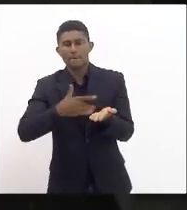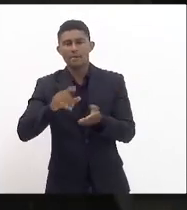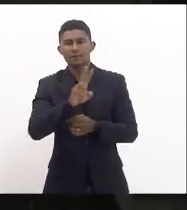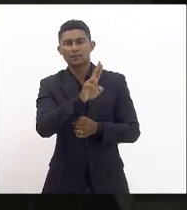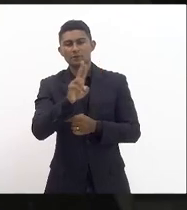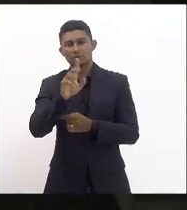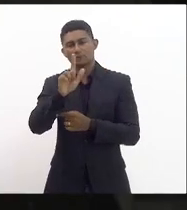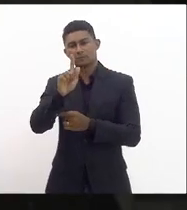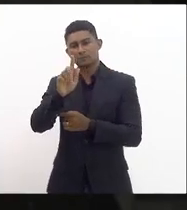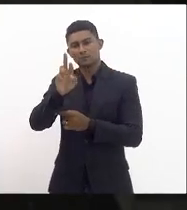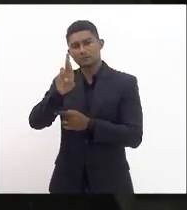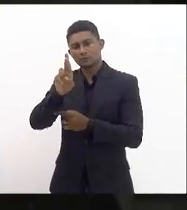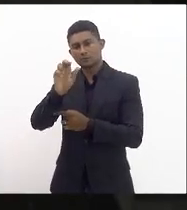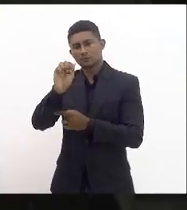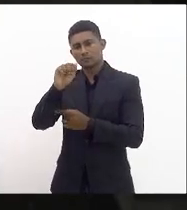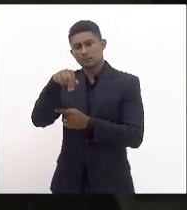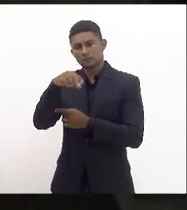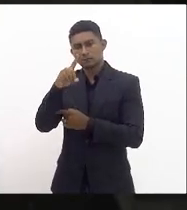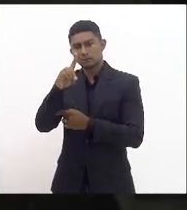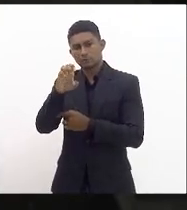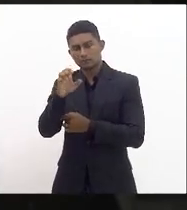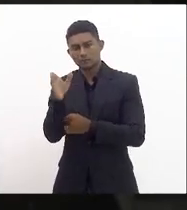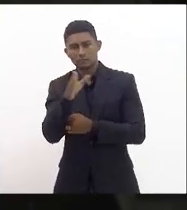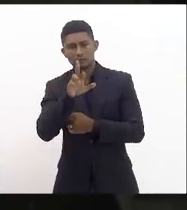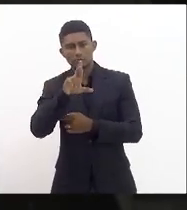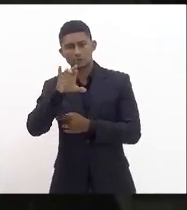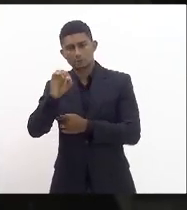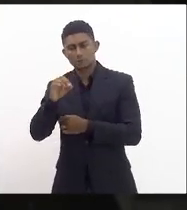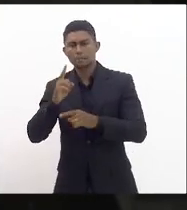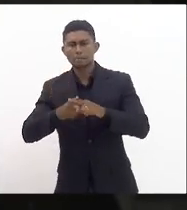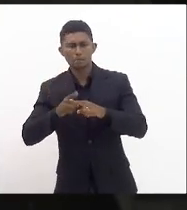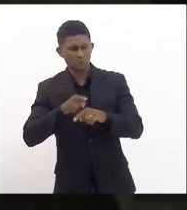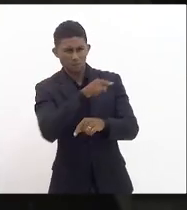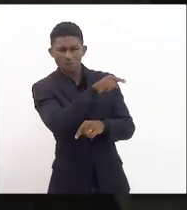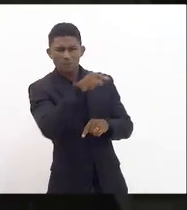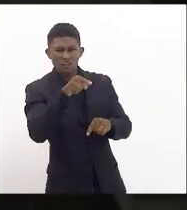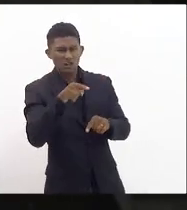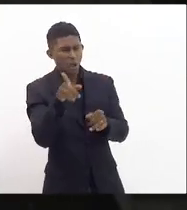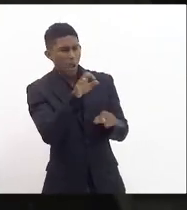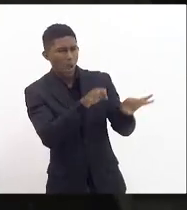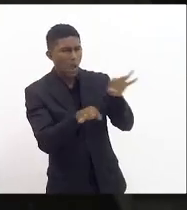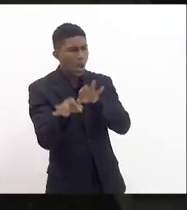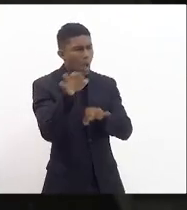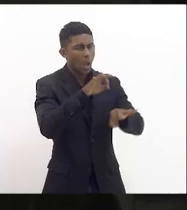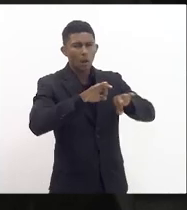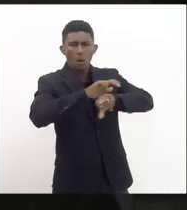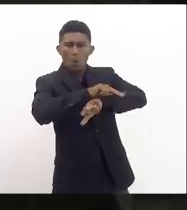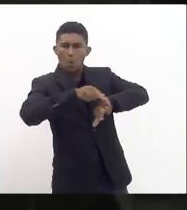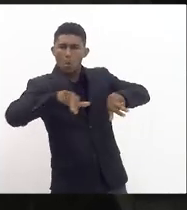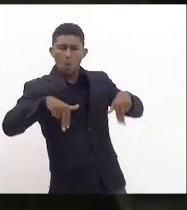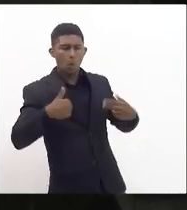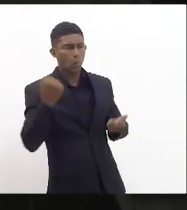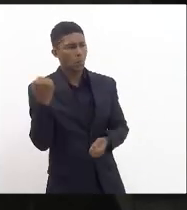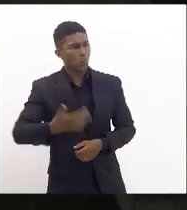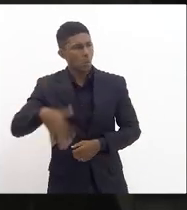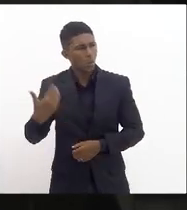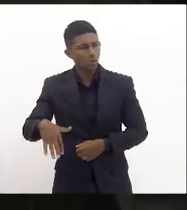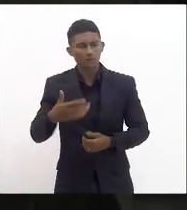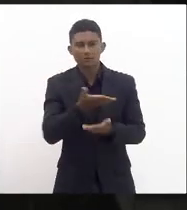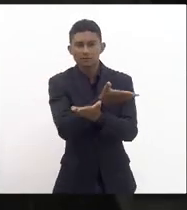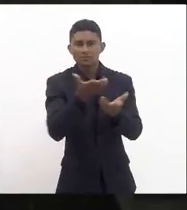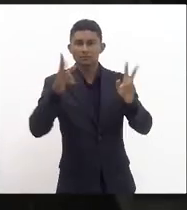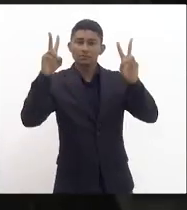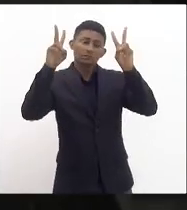pela sua ousadia, pela sua estética, pela sua inovação, por trazer o tema, né,